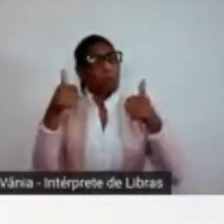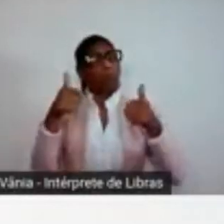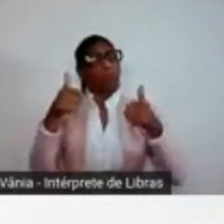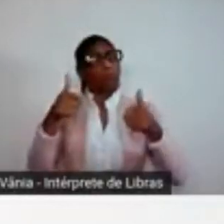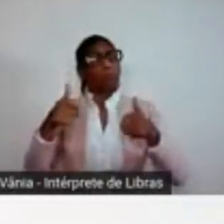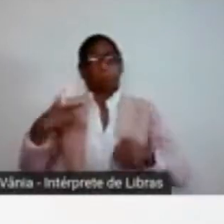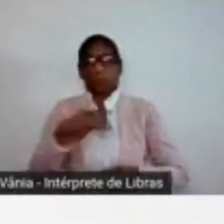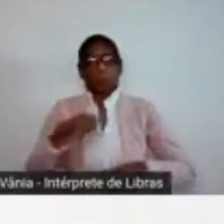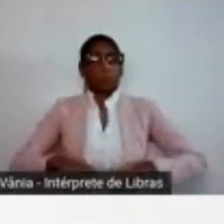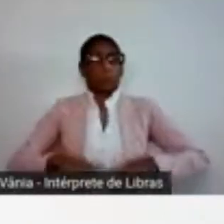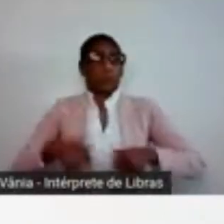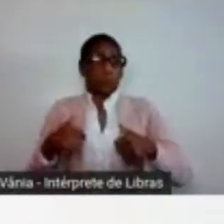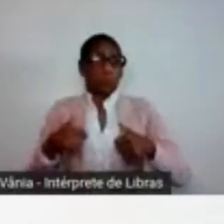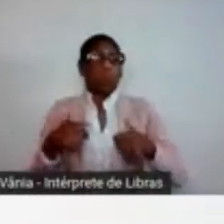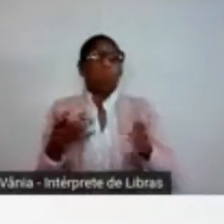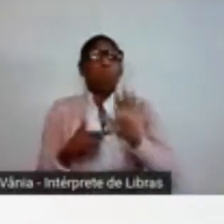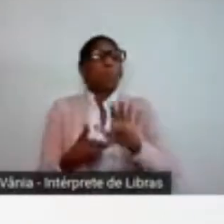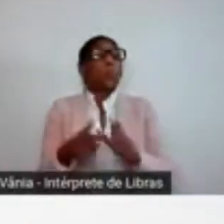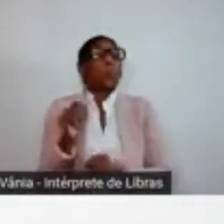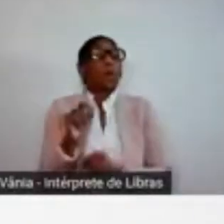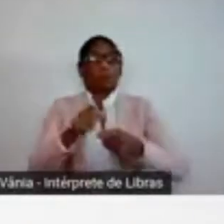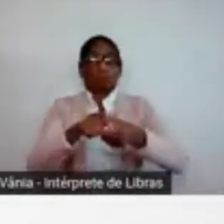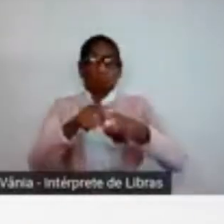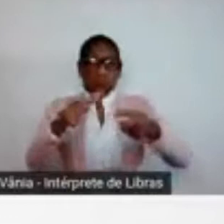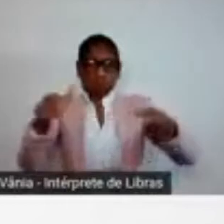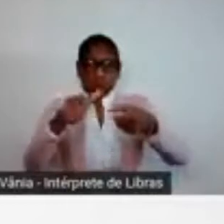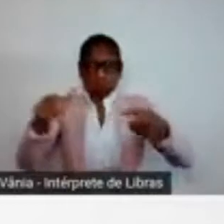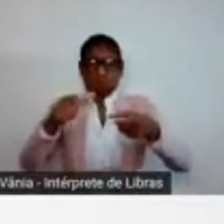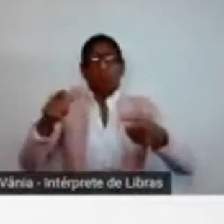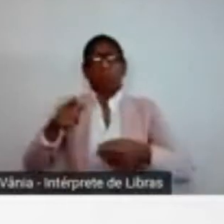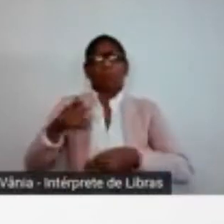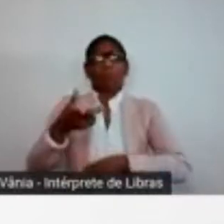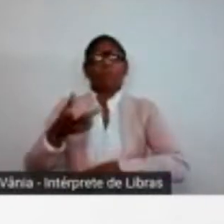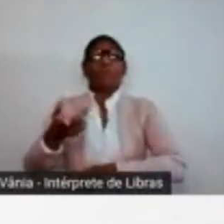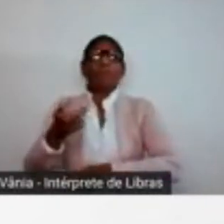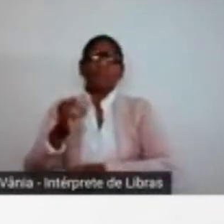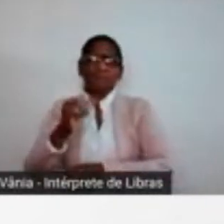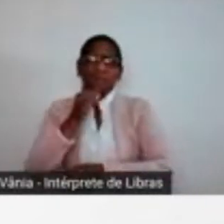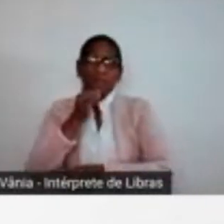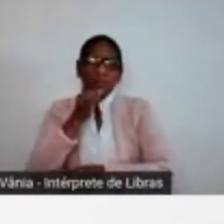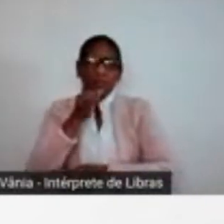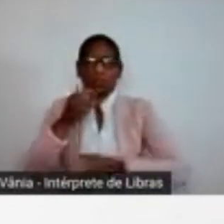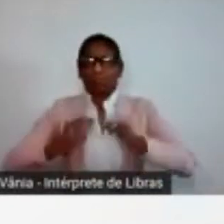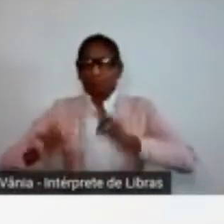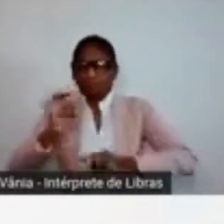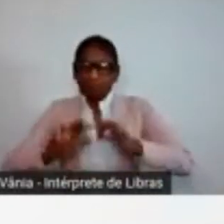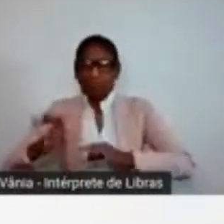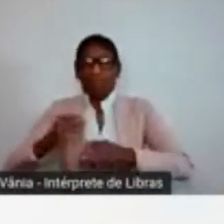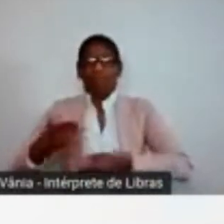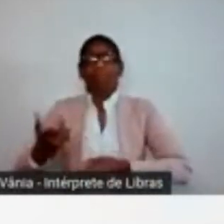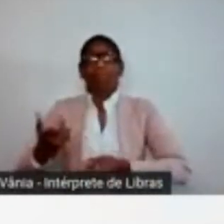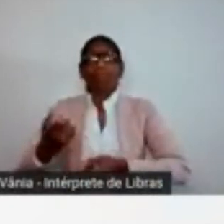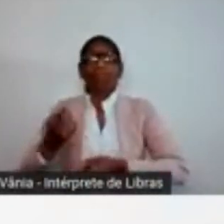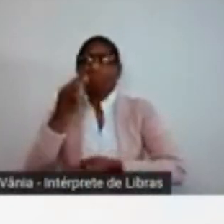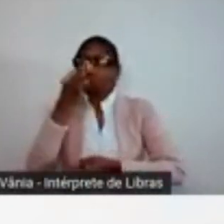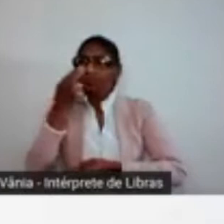recuperação, o que indica que o crescimento, até como nós estamos aumentando os testes no estado, então mesmo com o aumento de testes que a gente